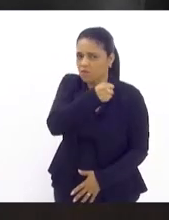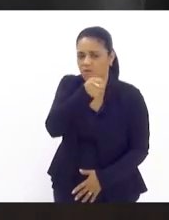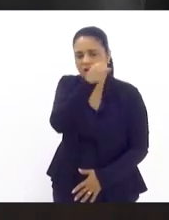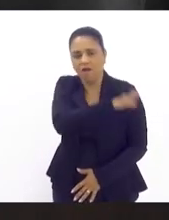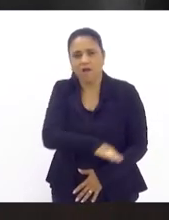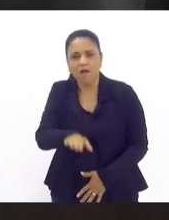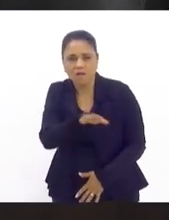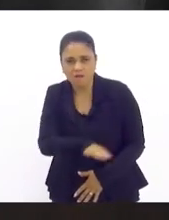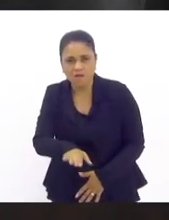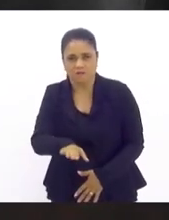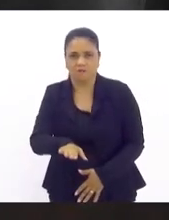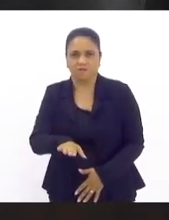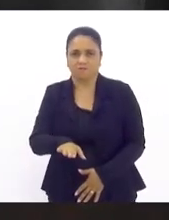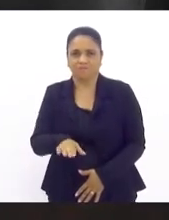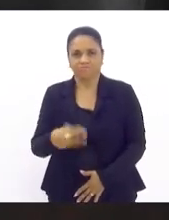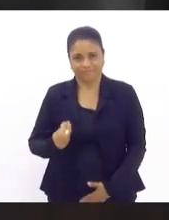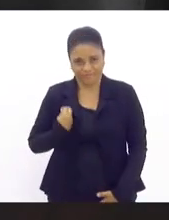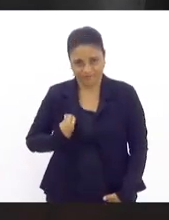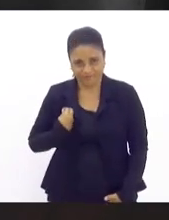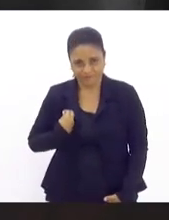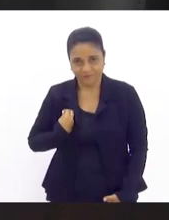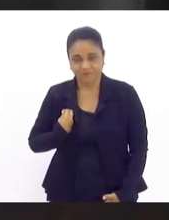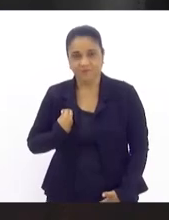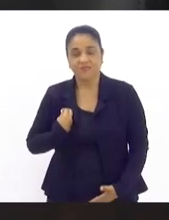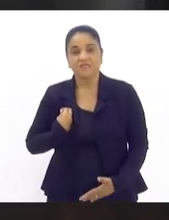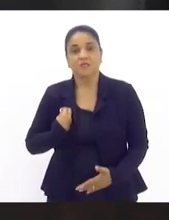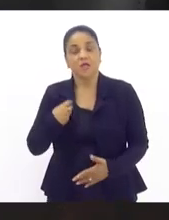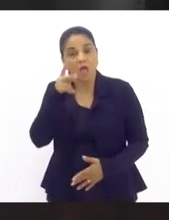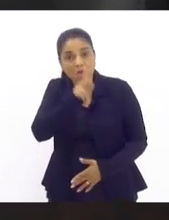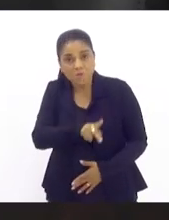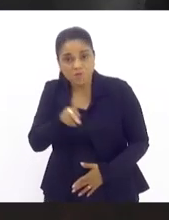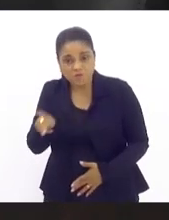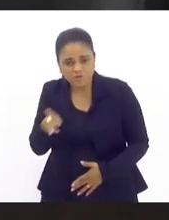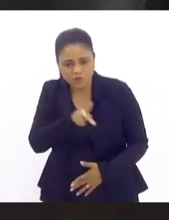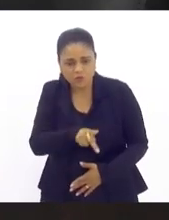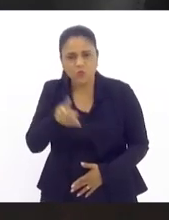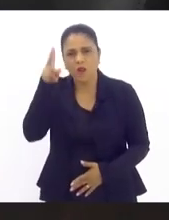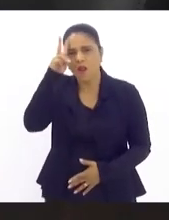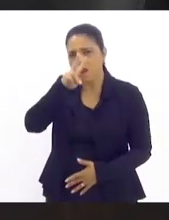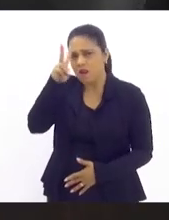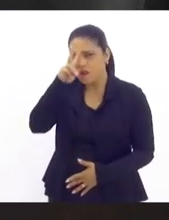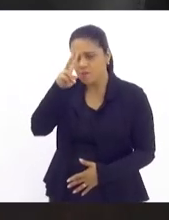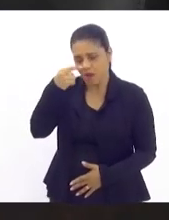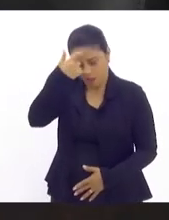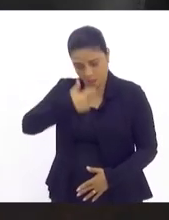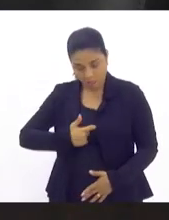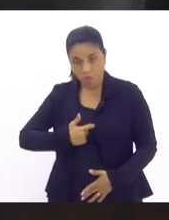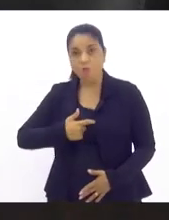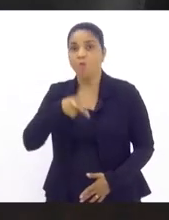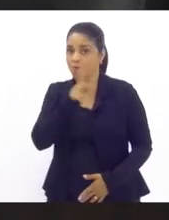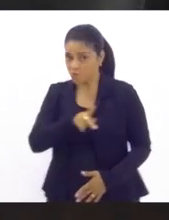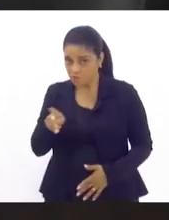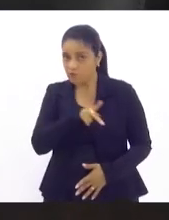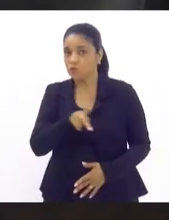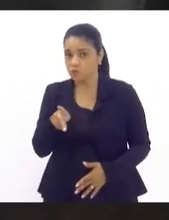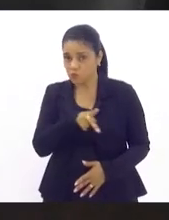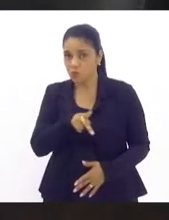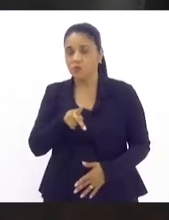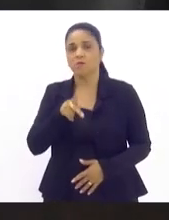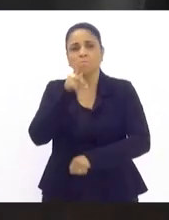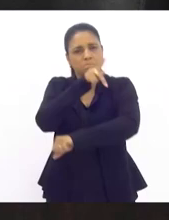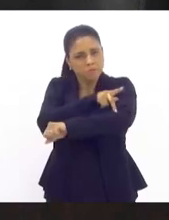vidas. Então, trazer a memória dessa professora, eu sou professora, Vossa Excelência sabe, eu sou professora,